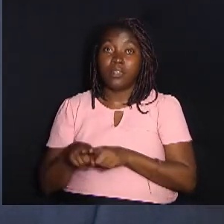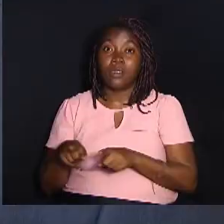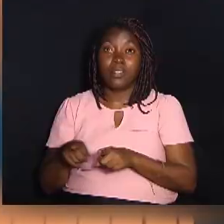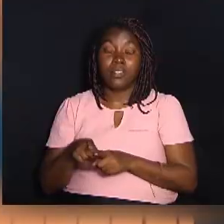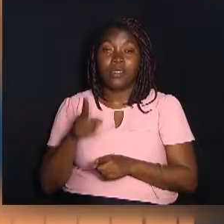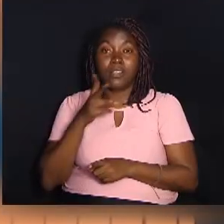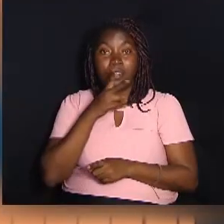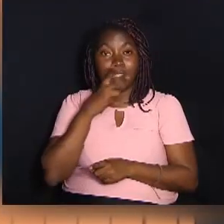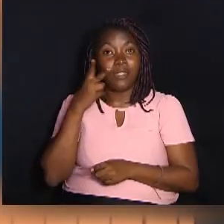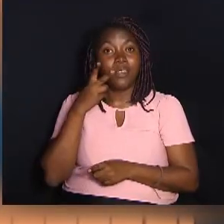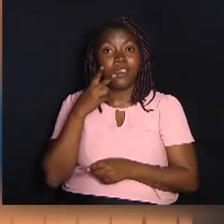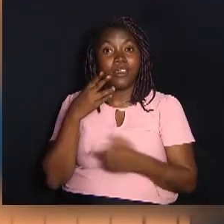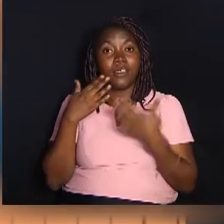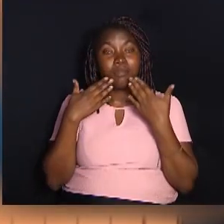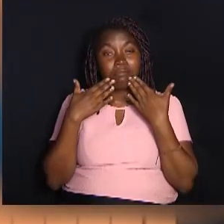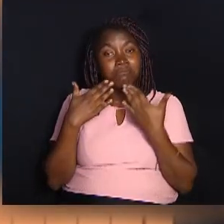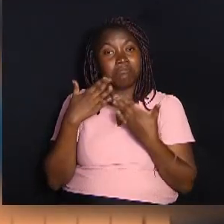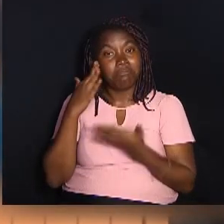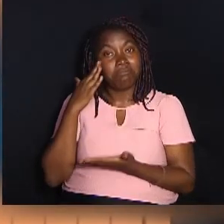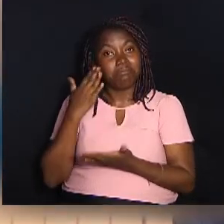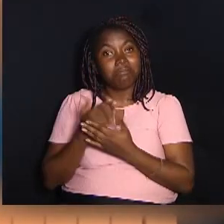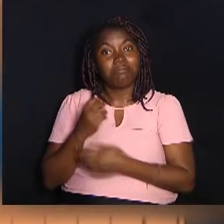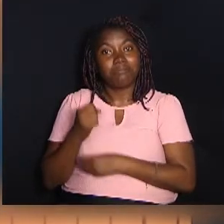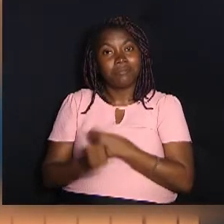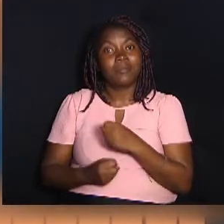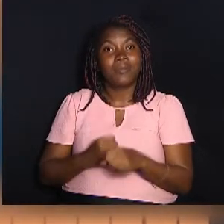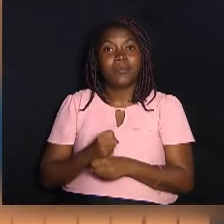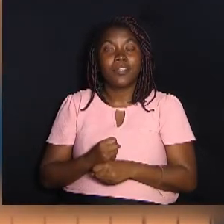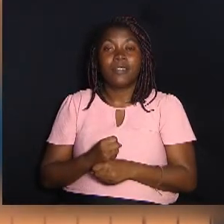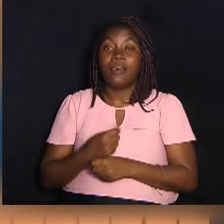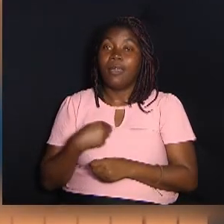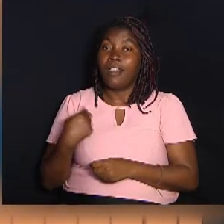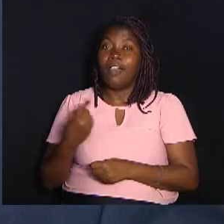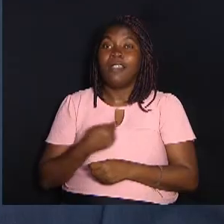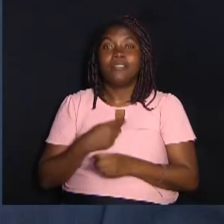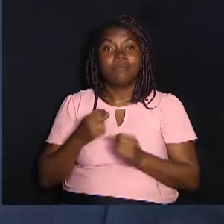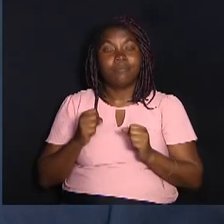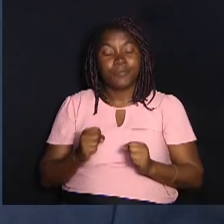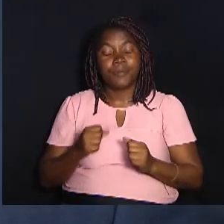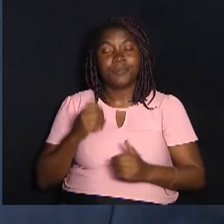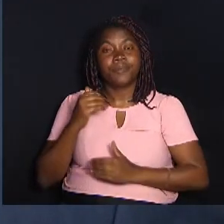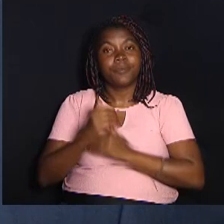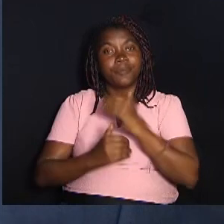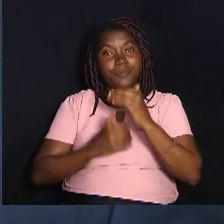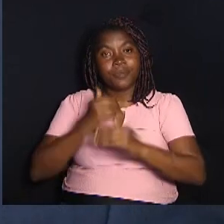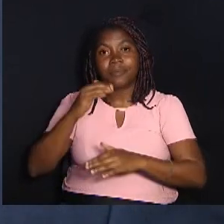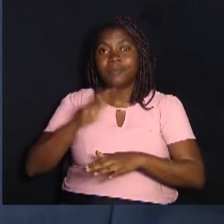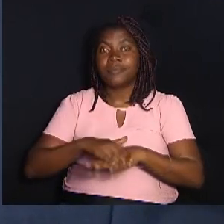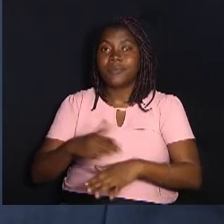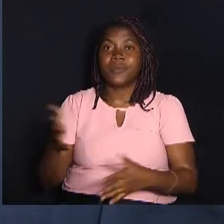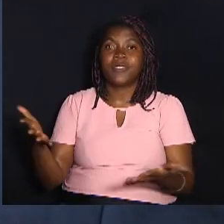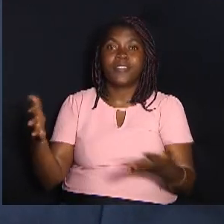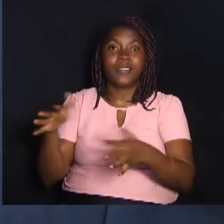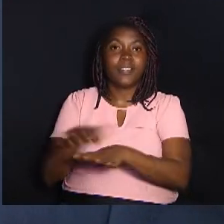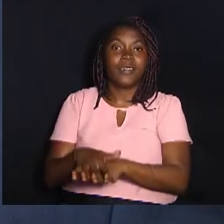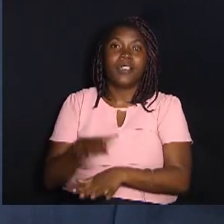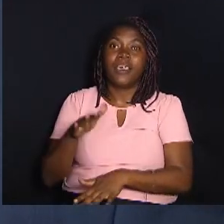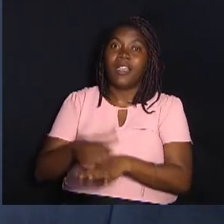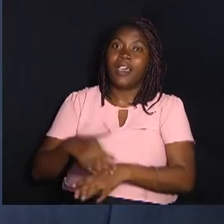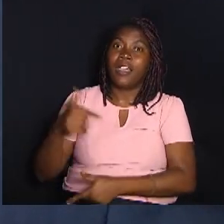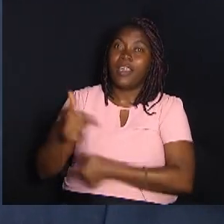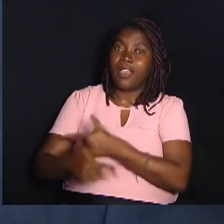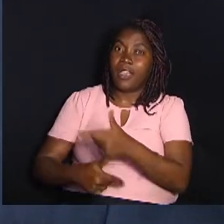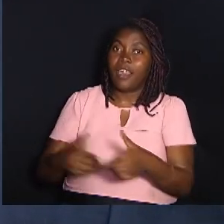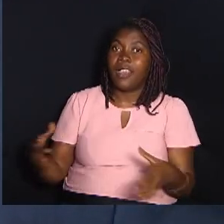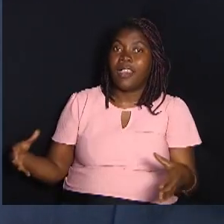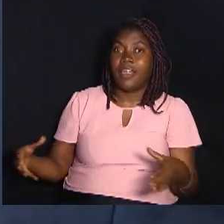particulares também o vereador se mostrou confiante para os trabalhos deste ano que a gente possa avançar ainda mais e ter mais integração e